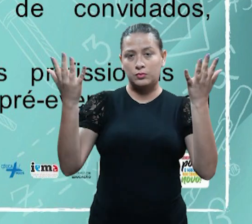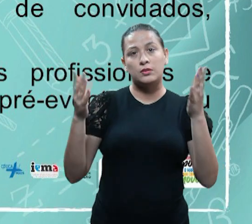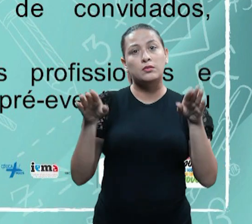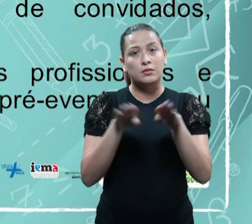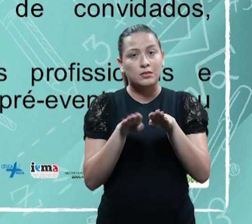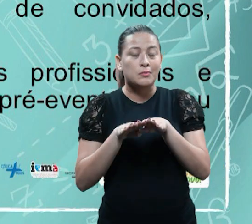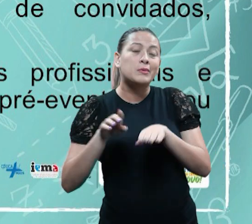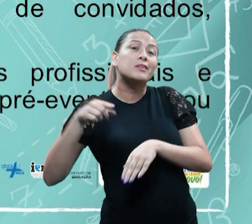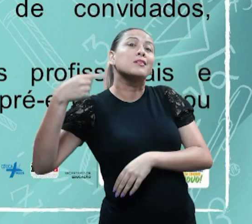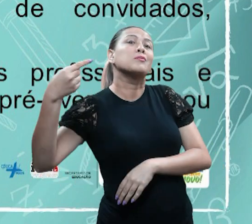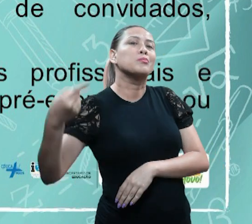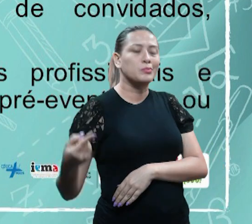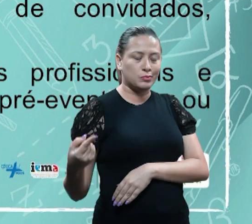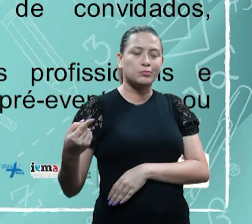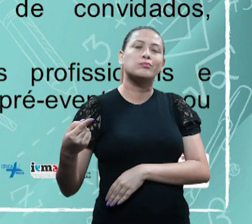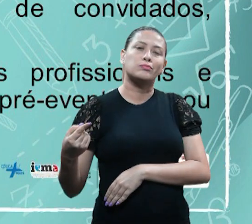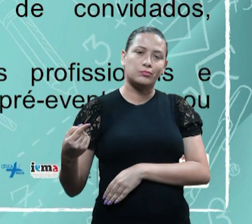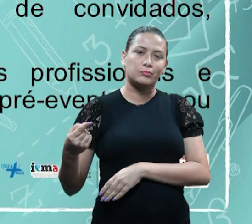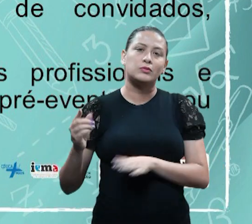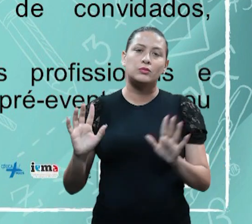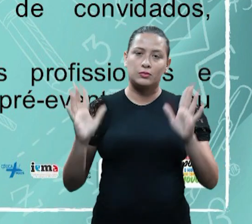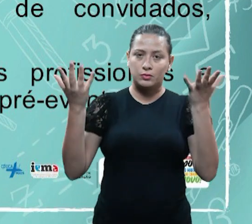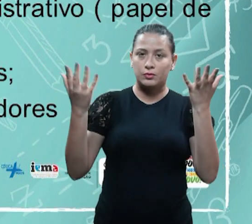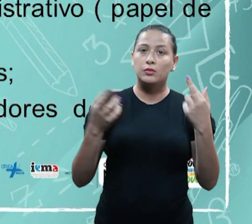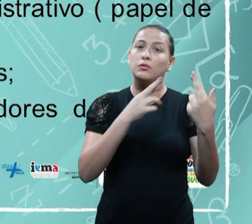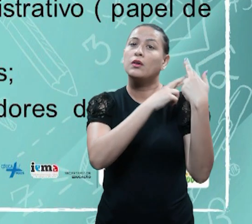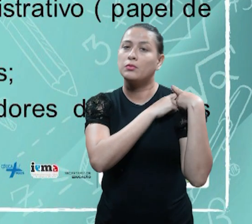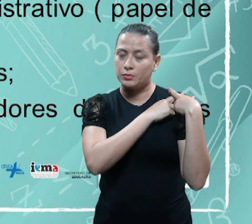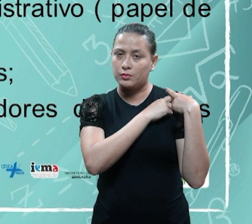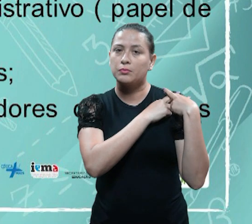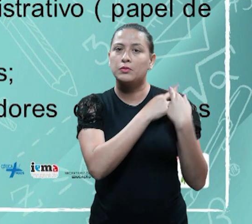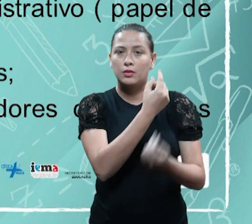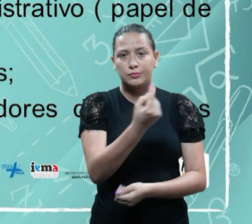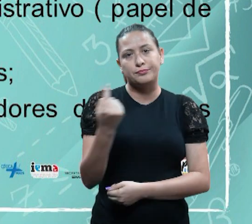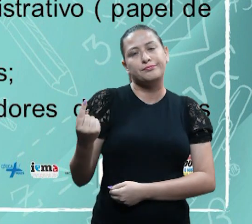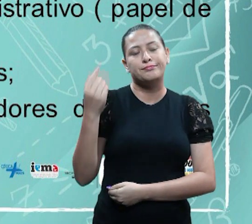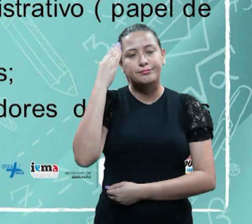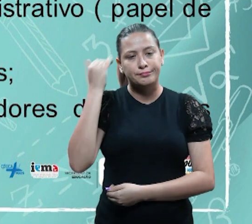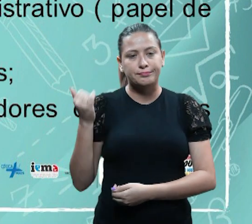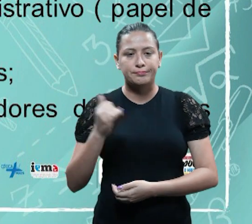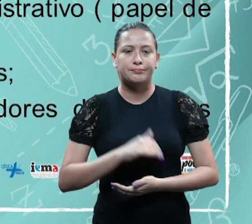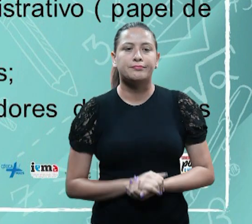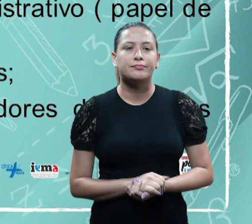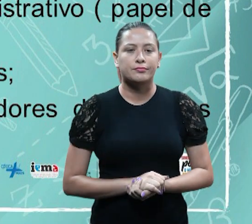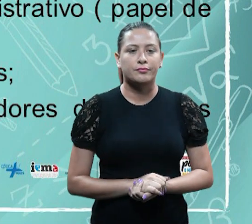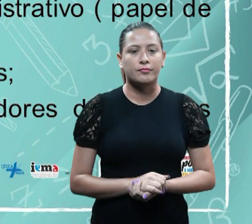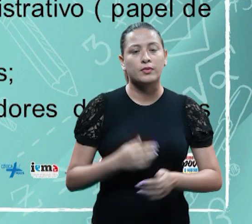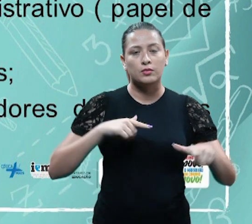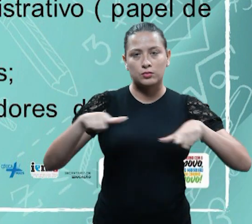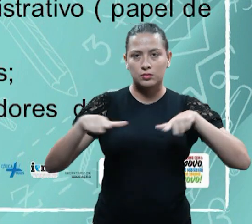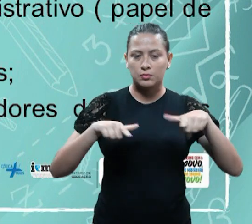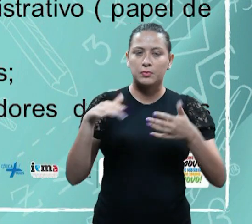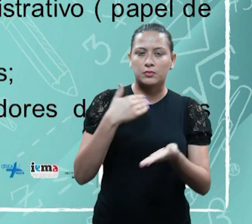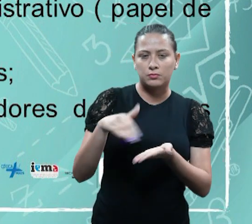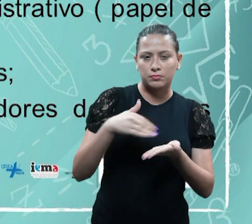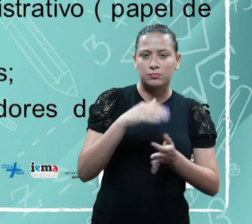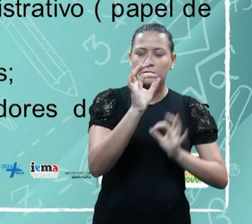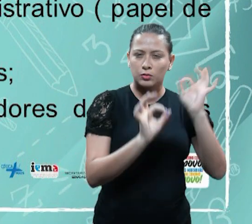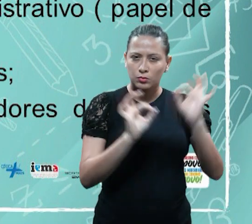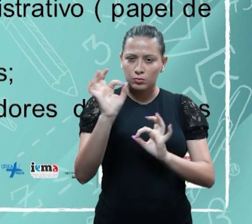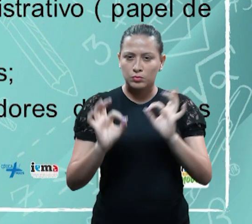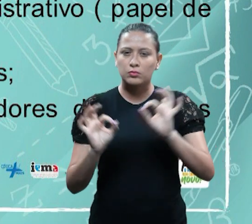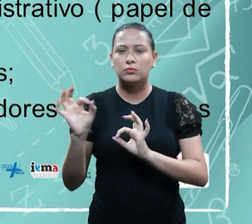processo, a gente tem que definir as responsabilidades. O serviço de secretaria, né, essa preparação